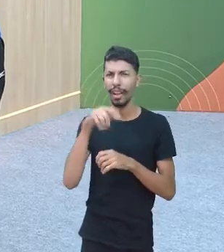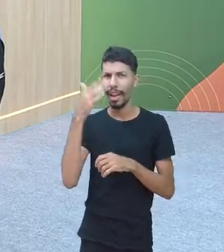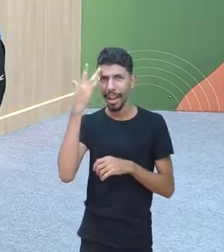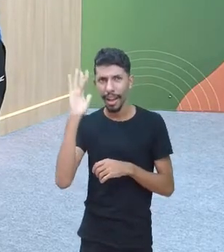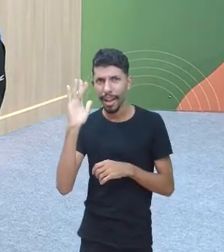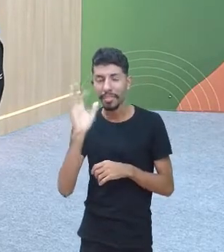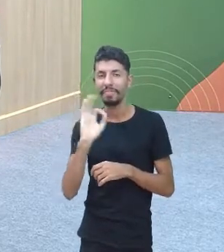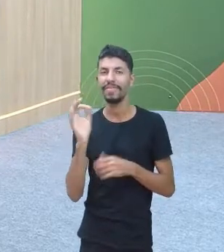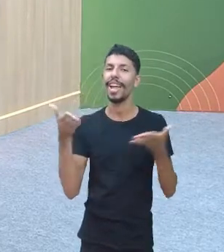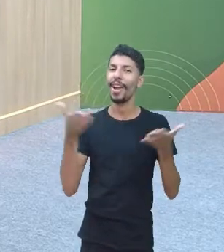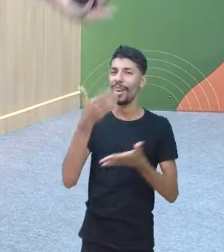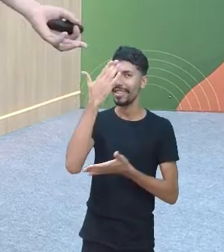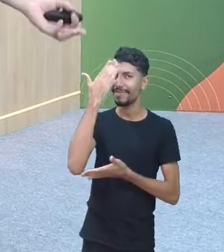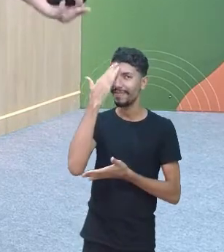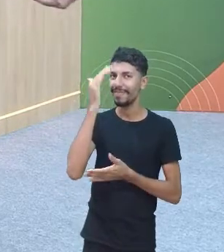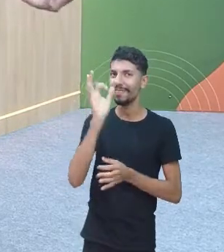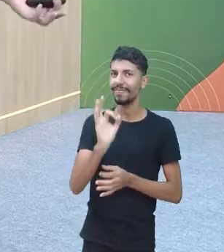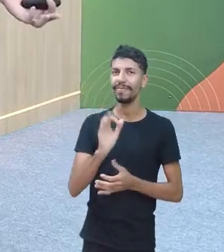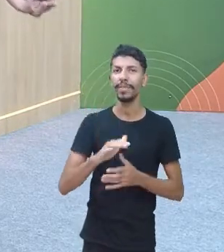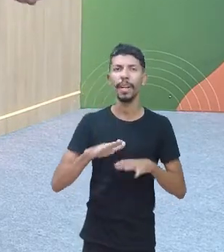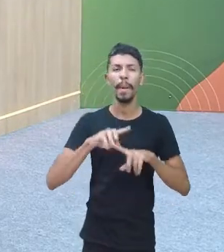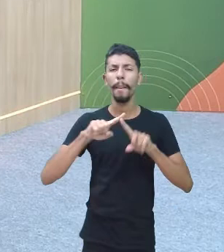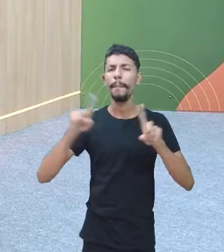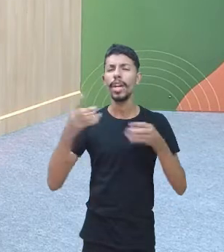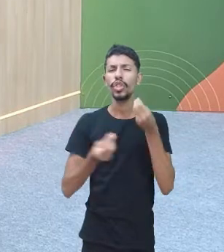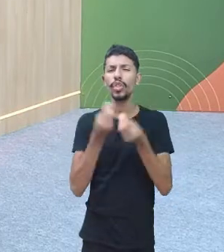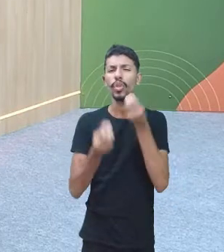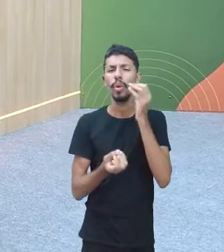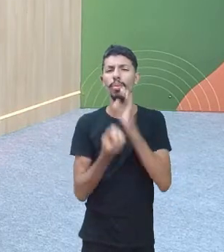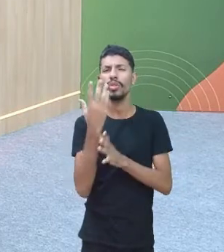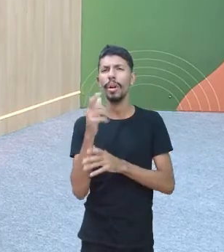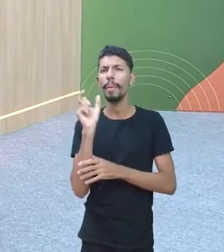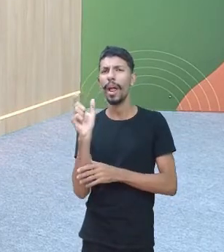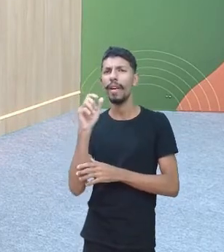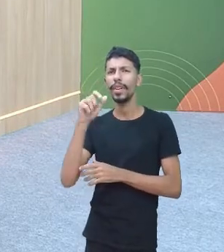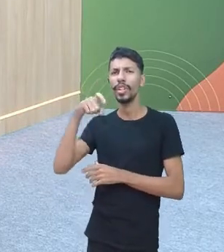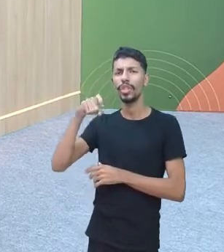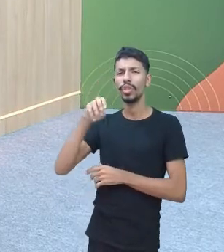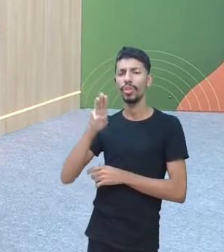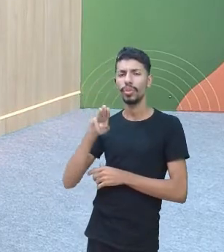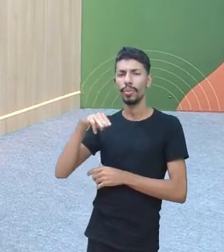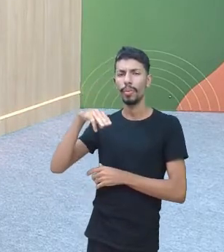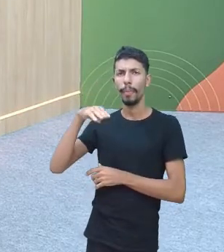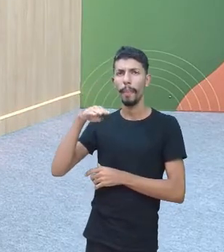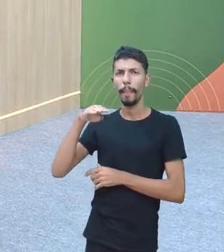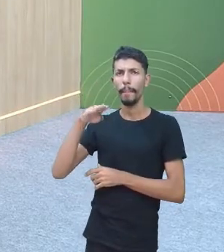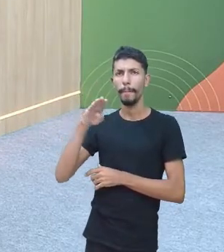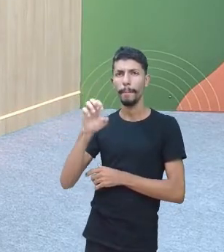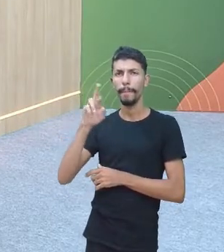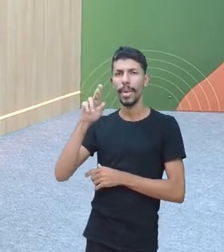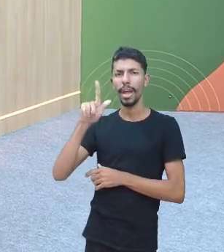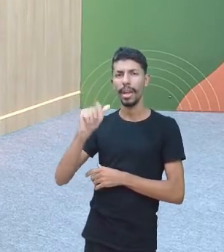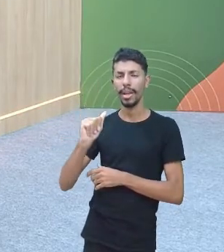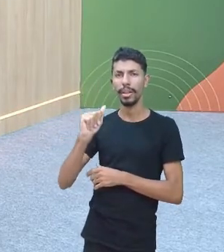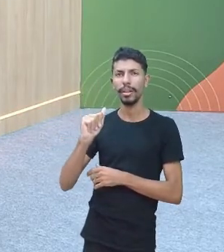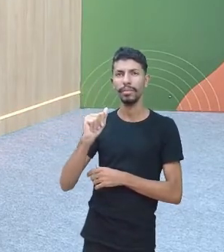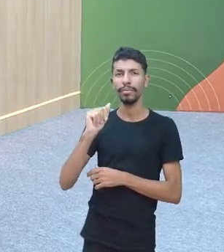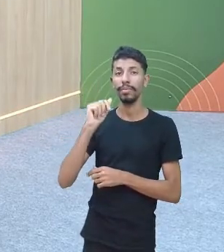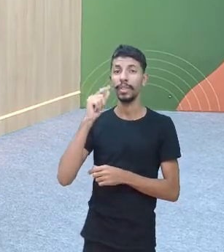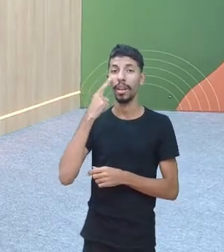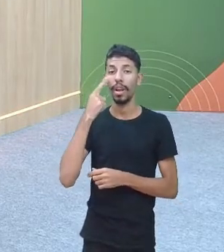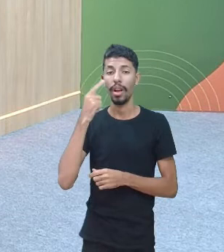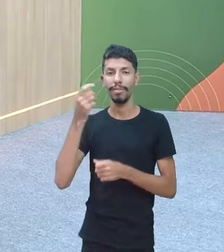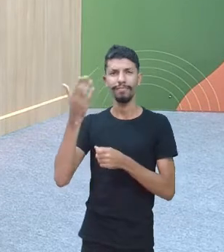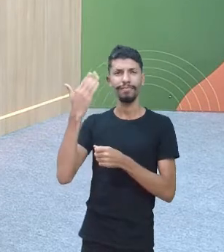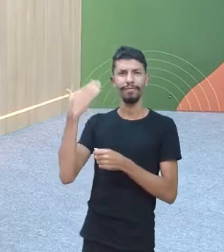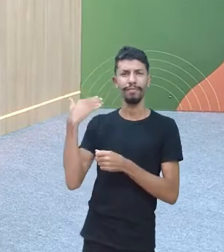Mas, e de onde surge o chumberga? Chumberga era o apelido de um ex-governador de Recife, de Pernambuco,